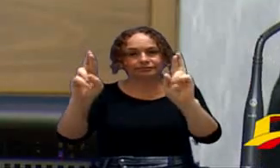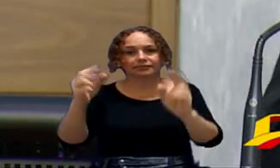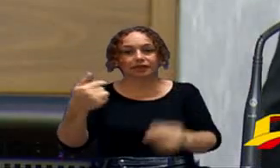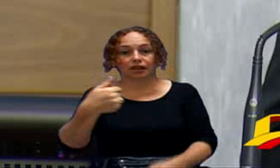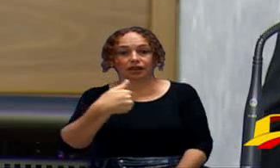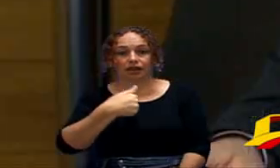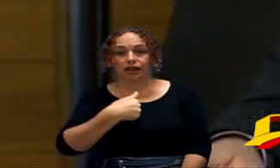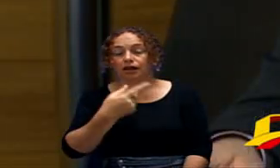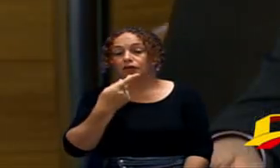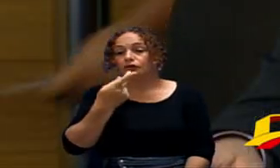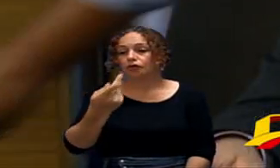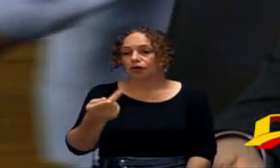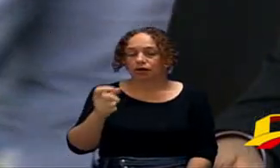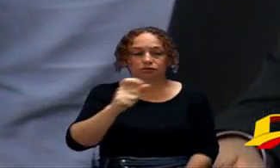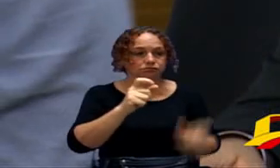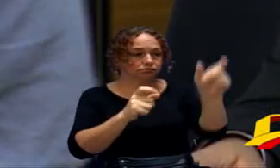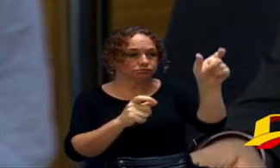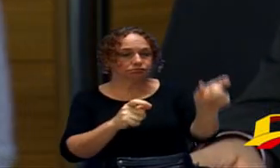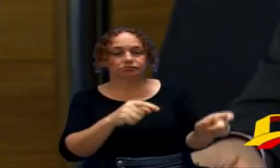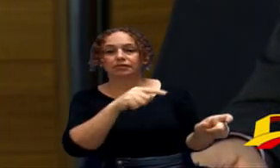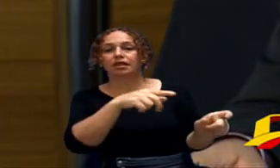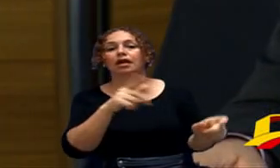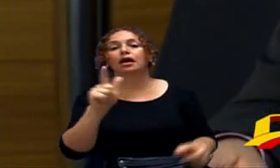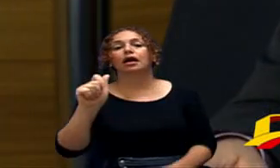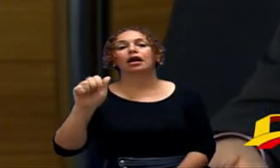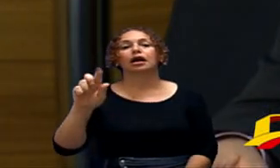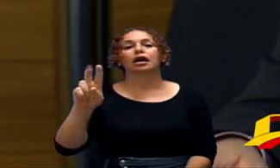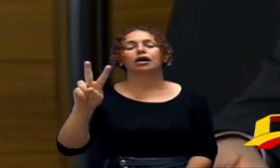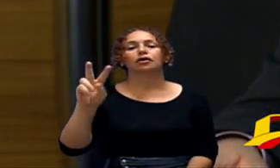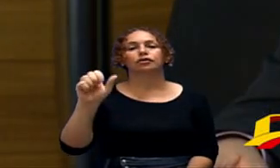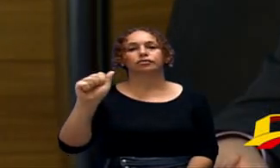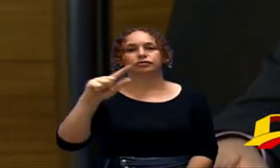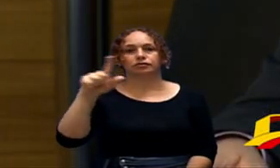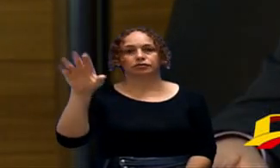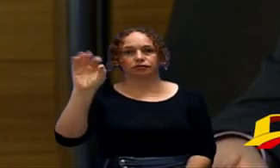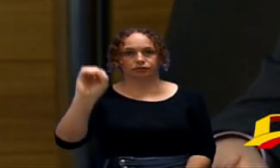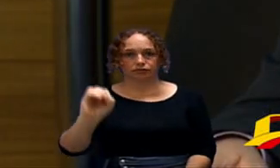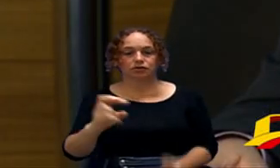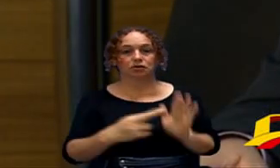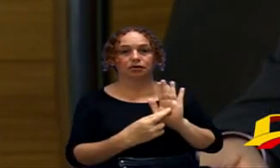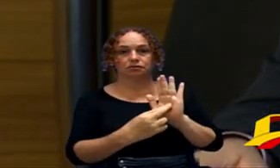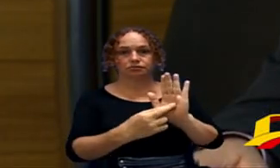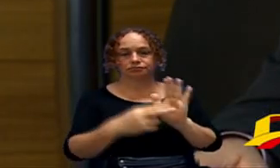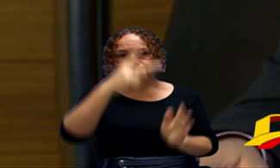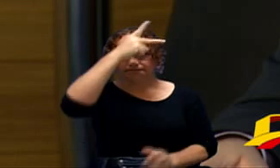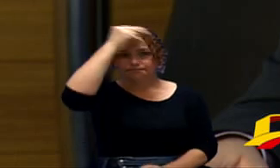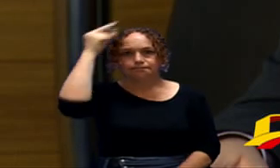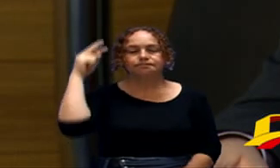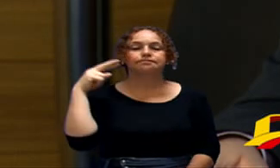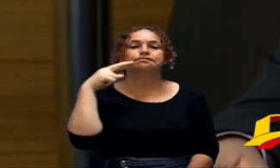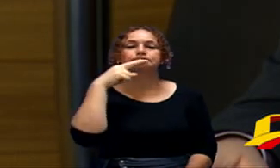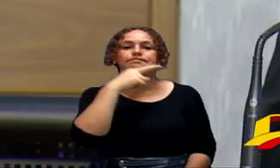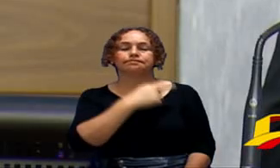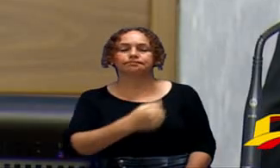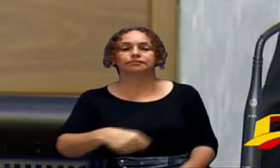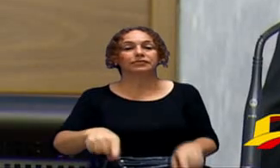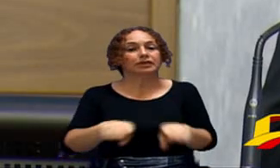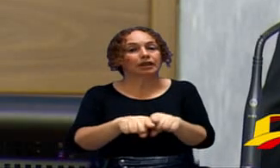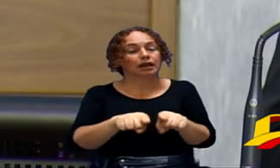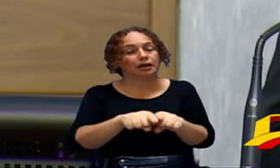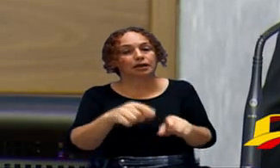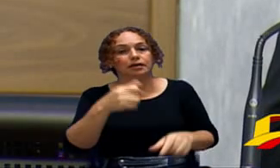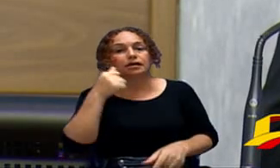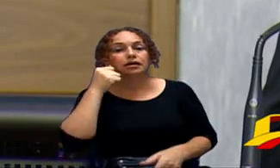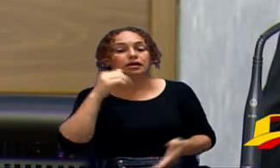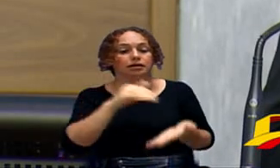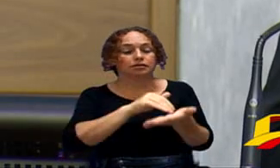Galvão, secretário de Relações Institucionais, hoje representando a prefeitura, a secretária Samira, ela não pôde estar